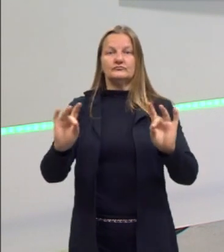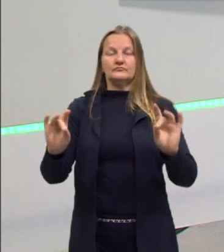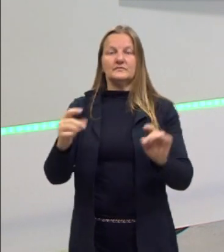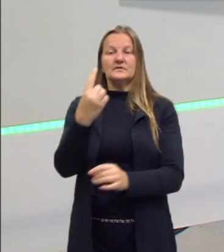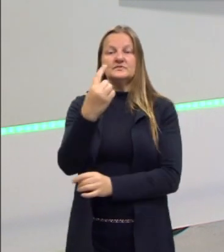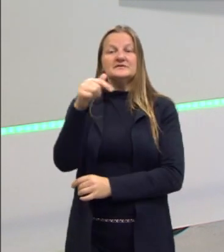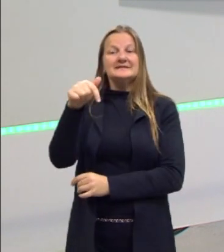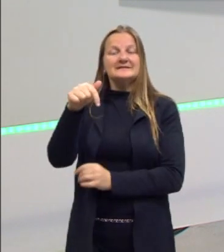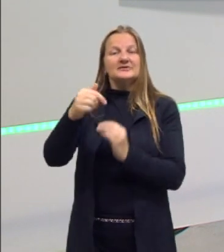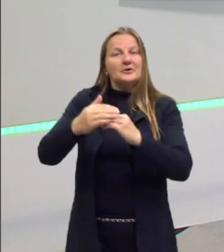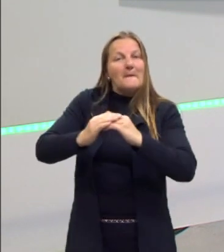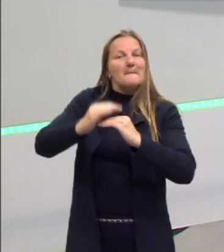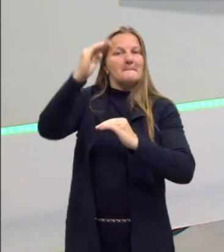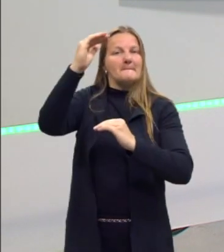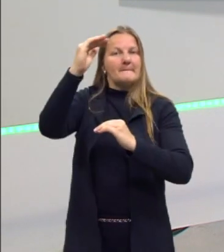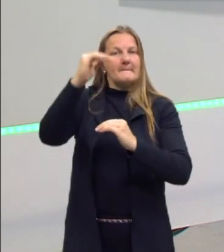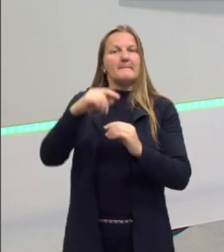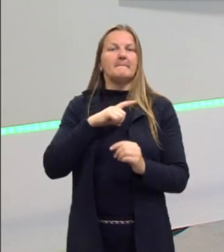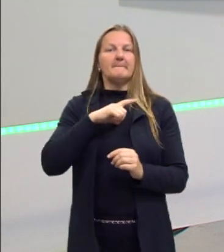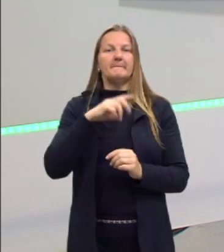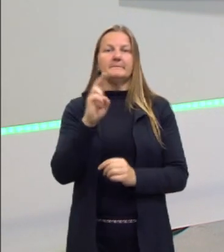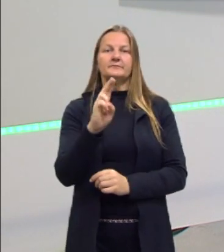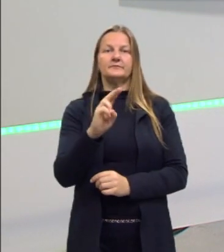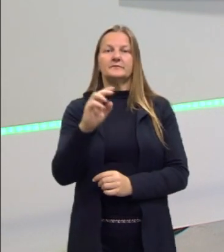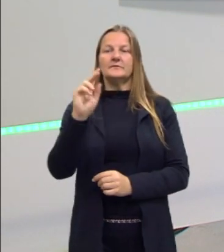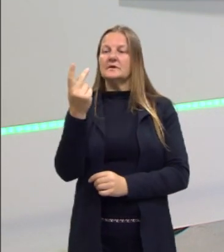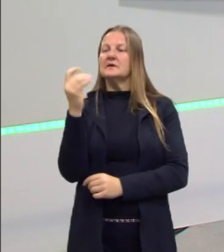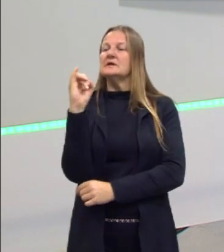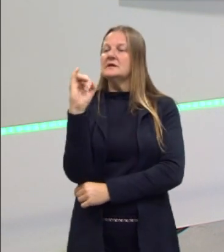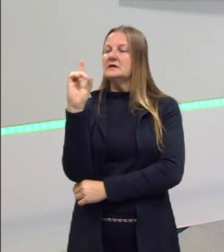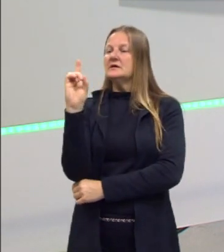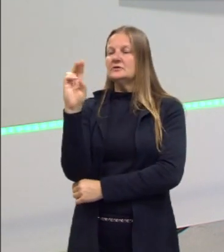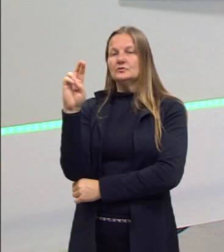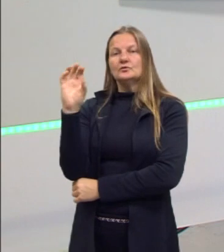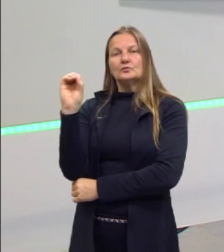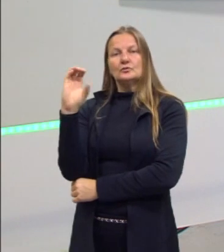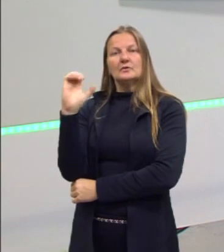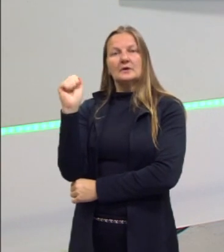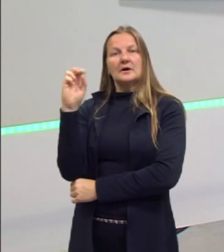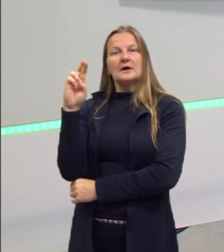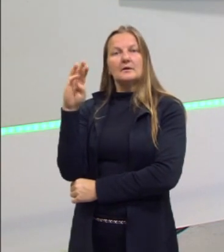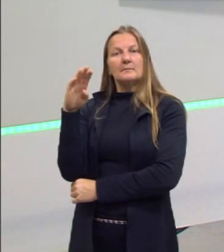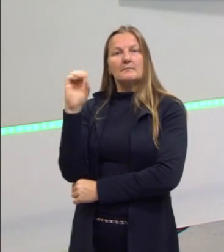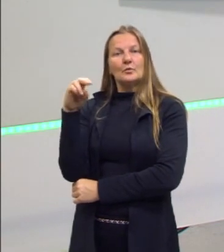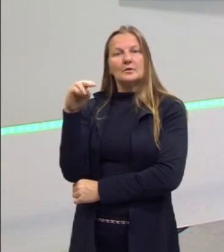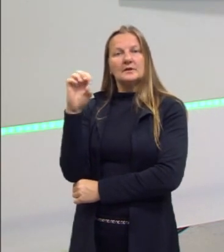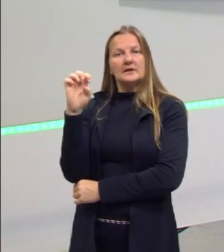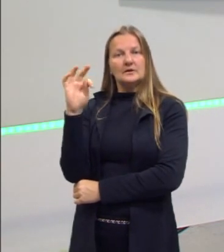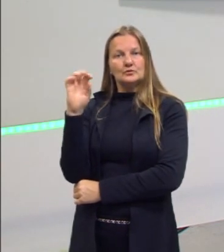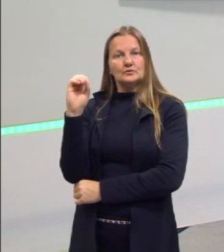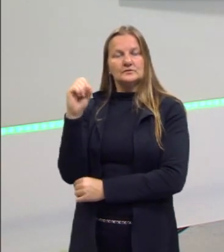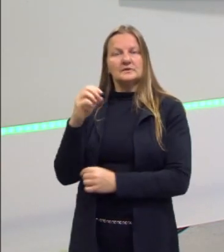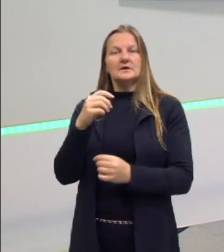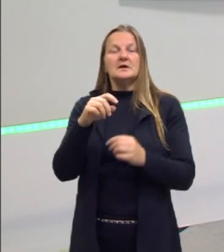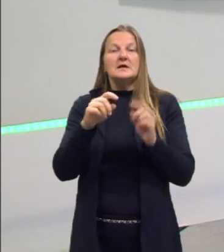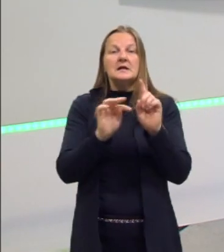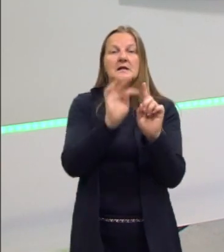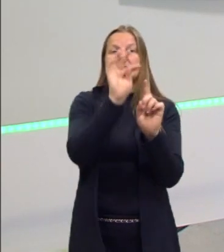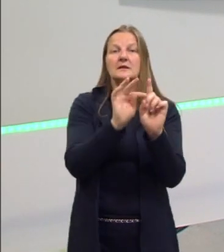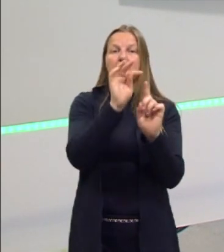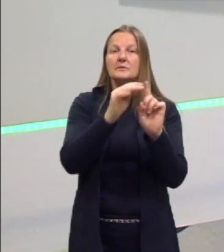partir de 17 18 carbonos eu vou ter hidrocarbonetos que são encontrados em temperatura ambiente essas estados